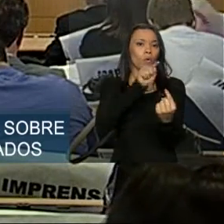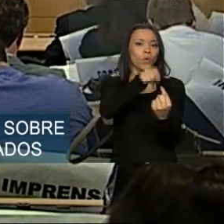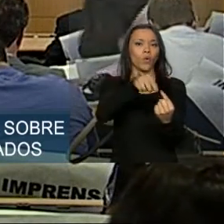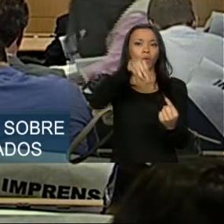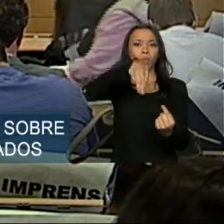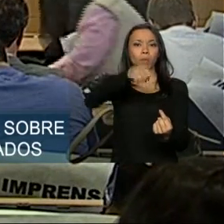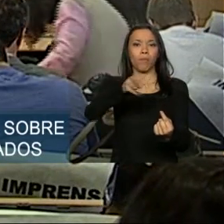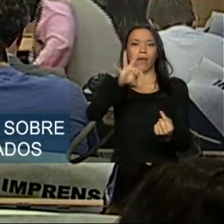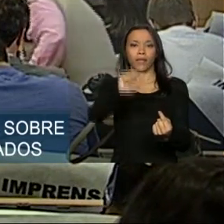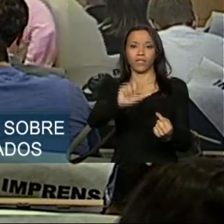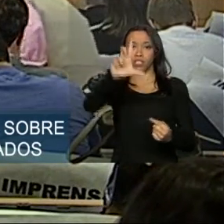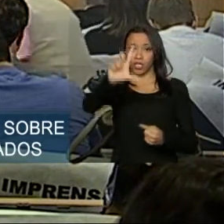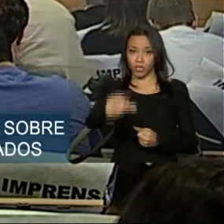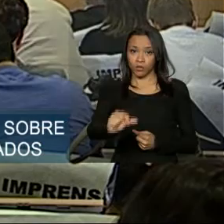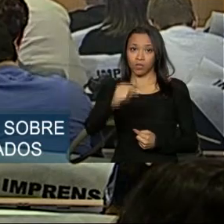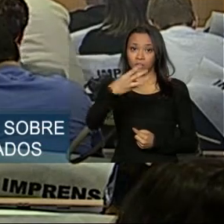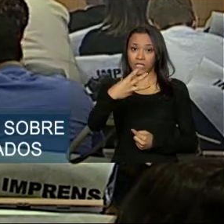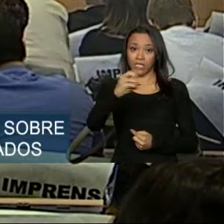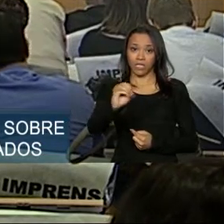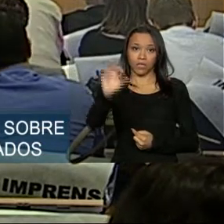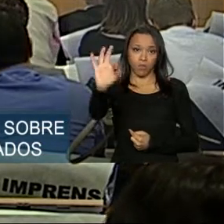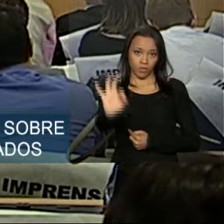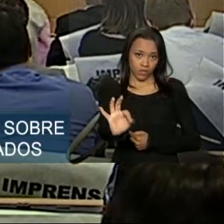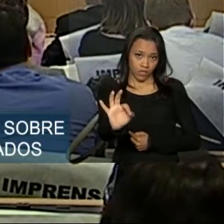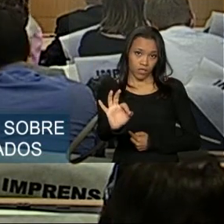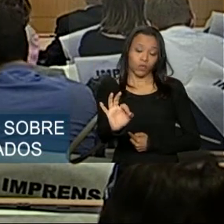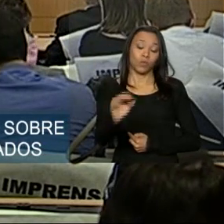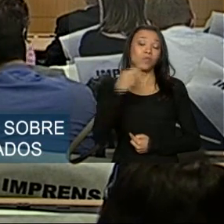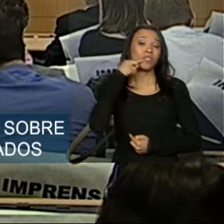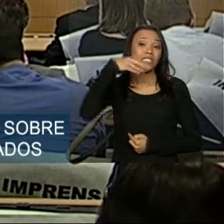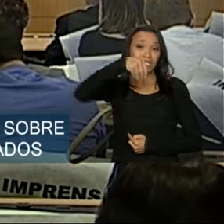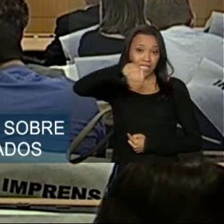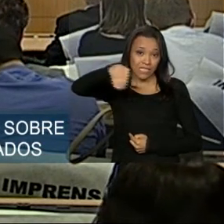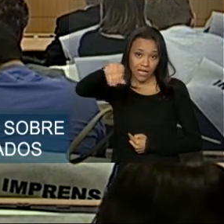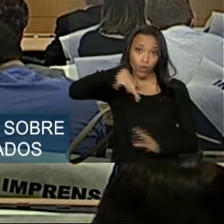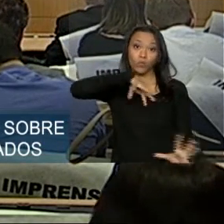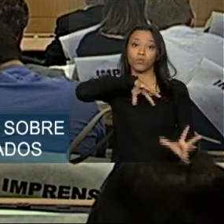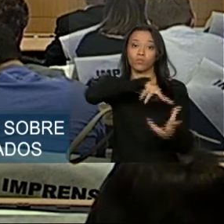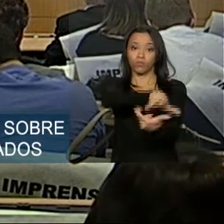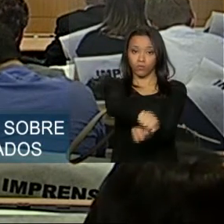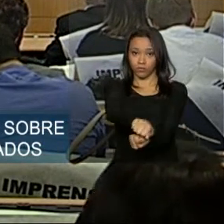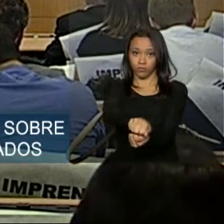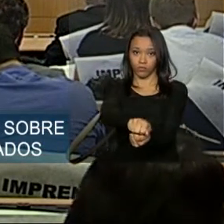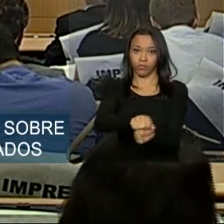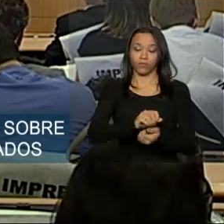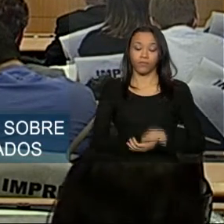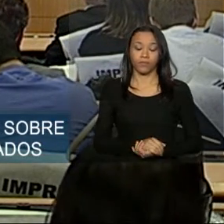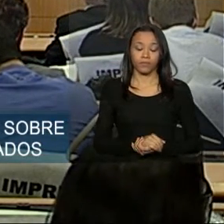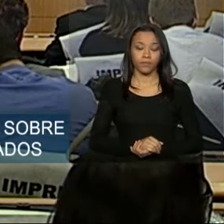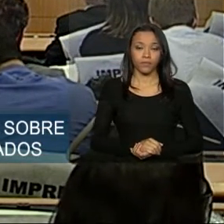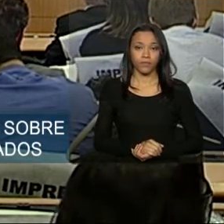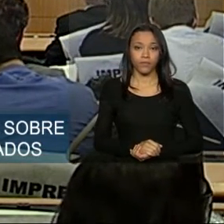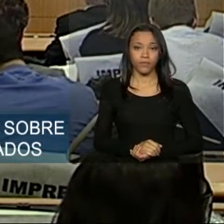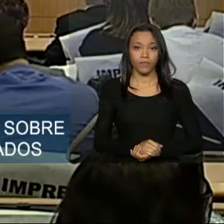de 30% de sal sódio na população global. Próximo.